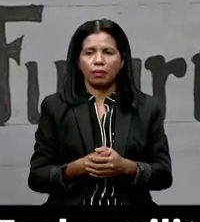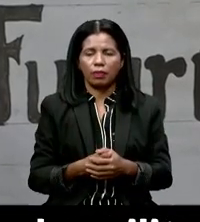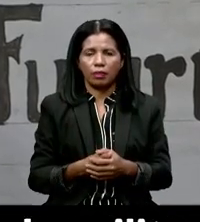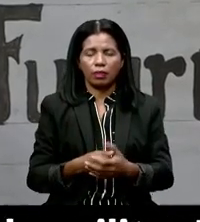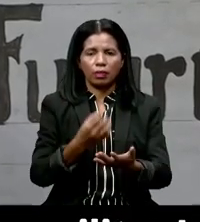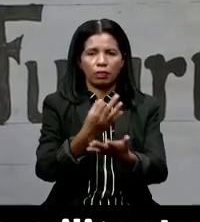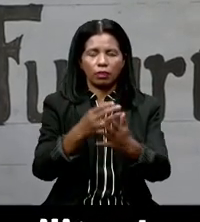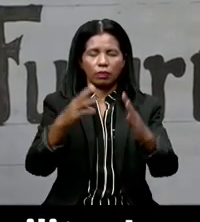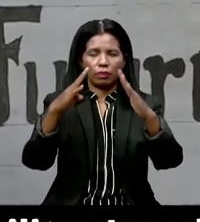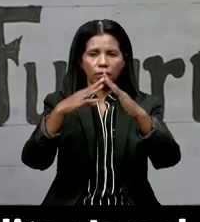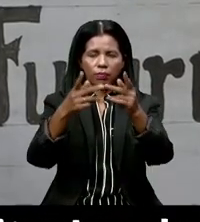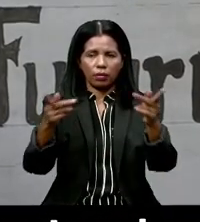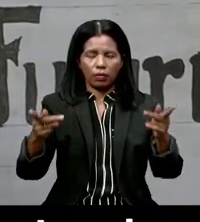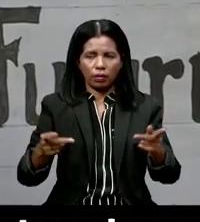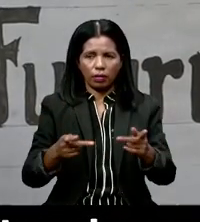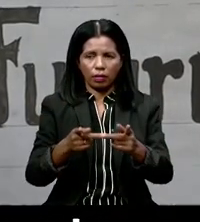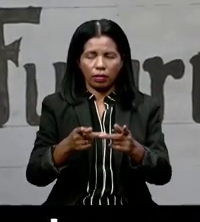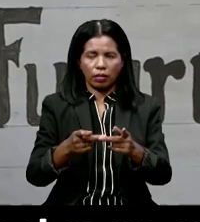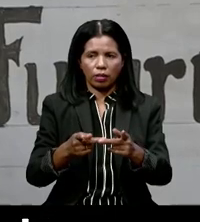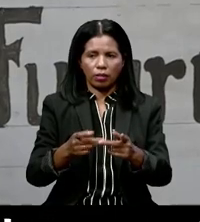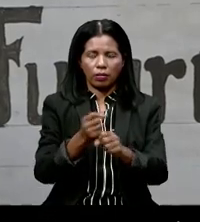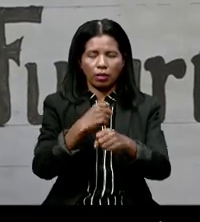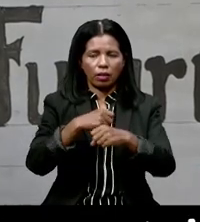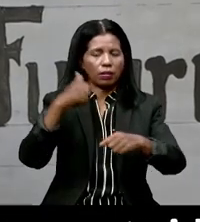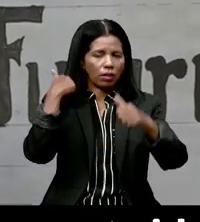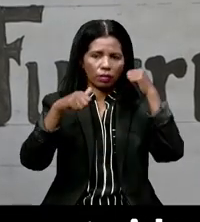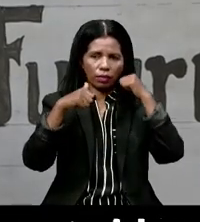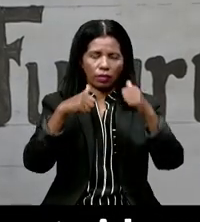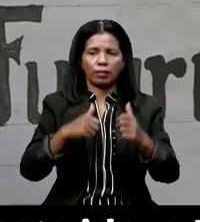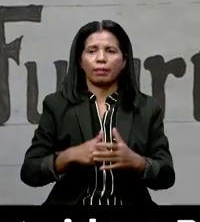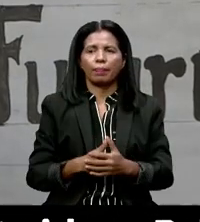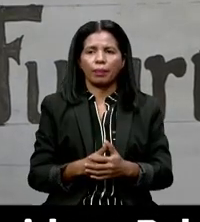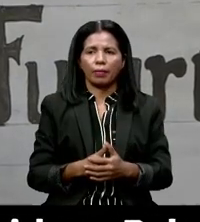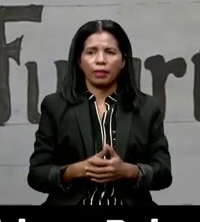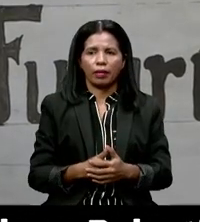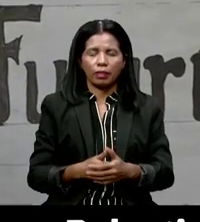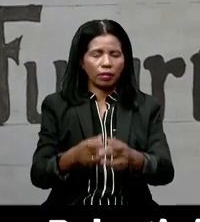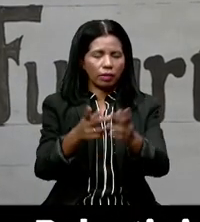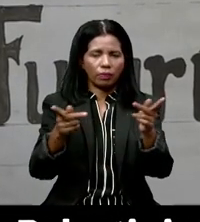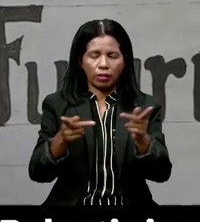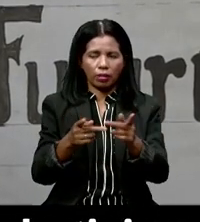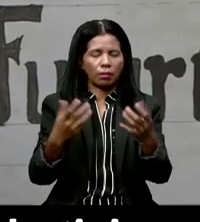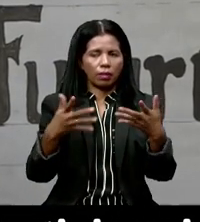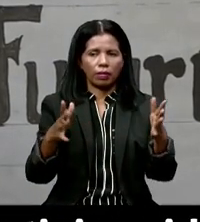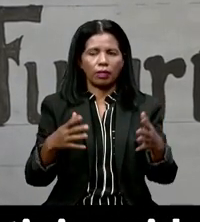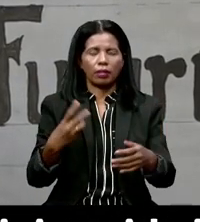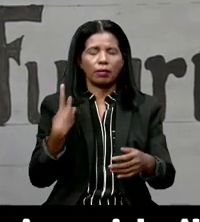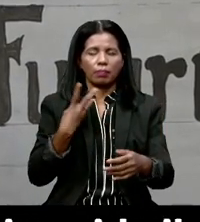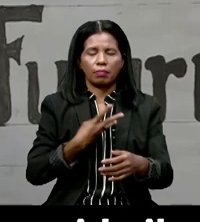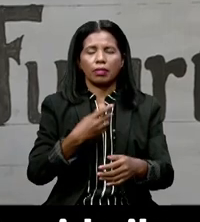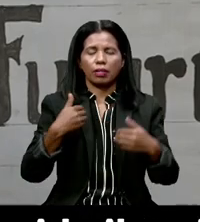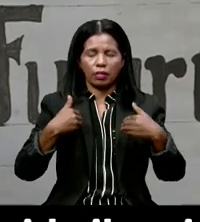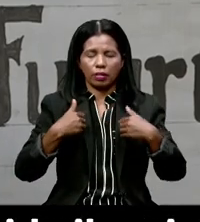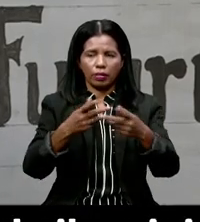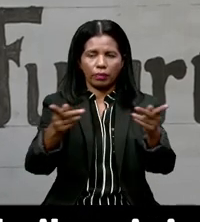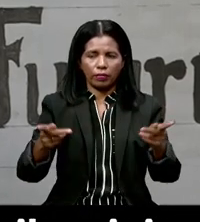fatin né bem mas suficiente para adiante lá que pela halal ainda aqui pela des é isso que fatin suficiente adiante ele ia fatin